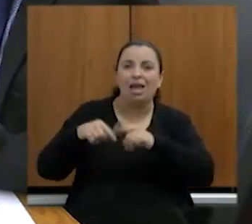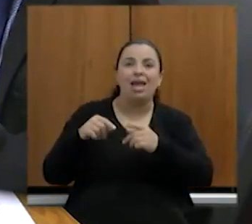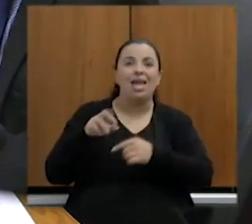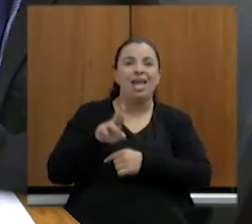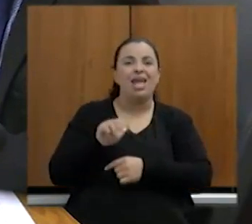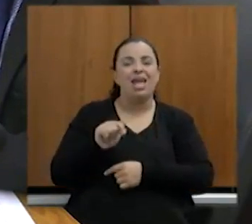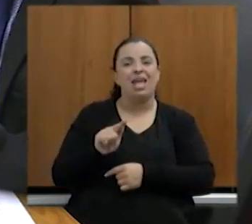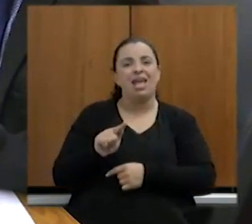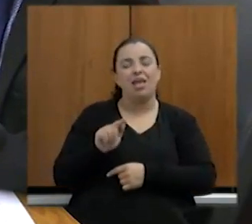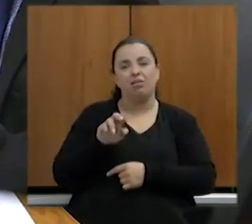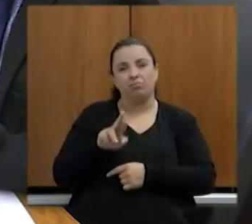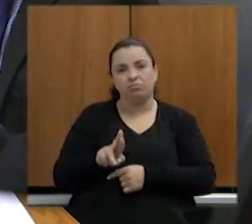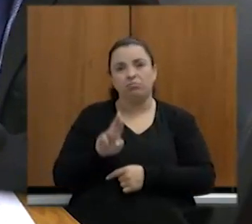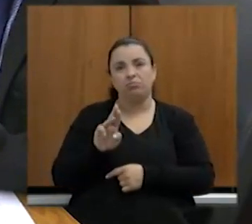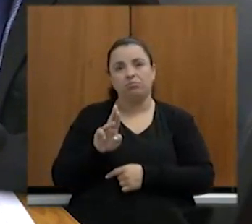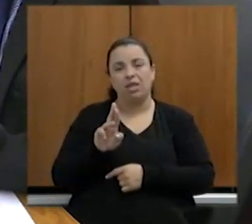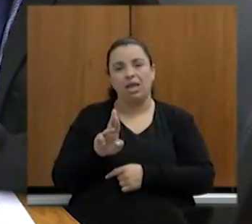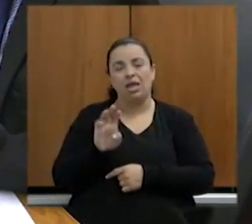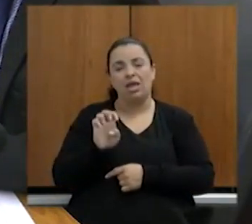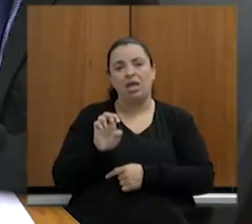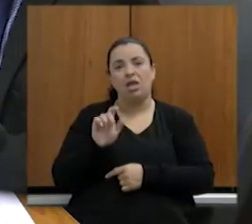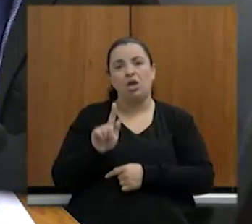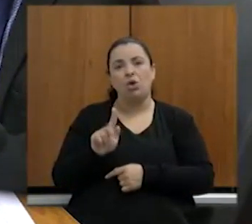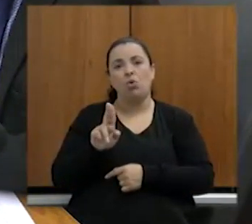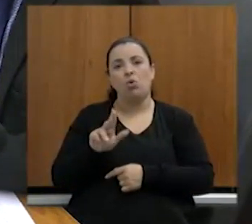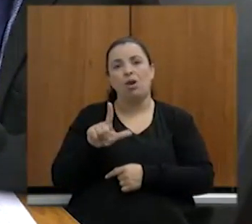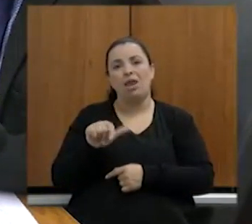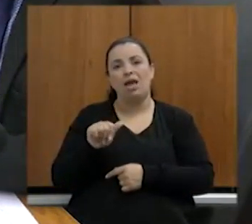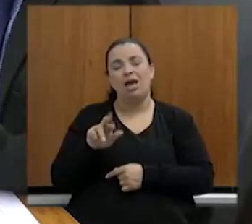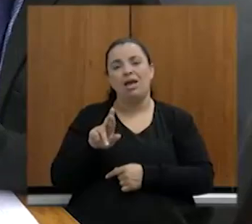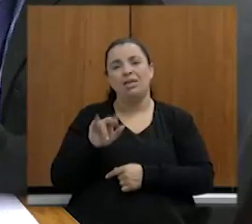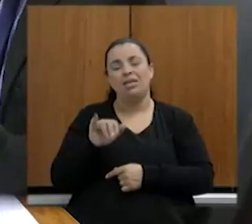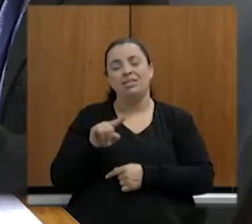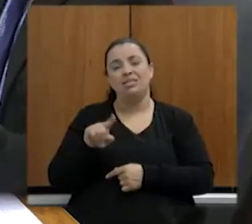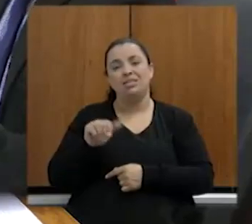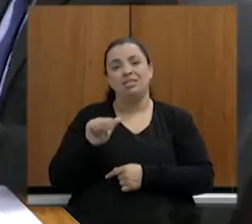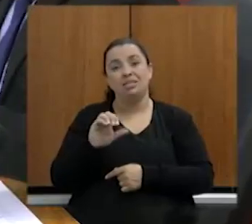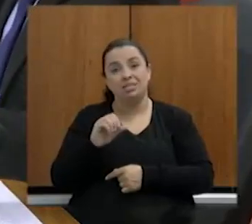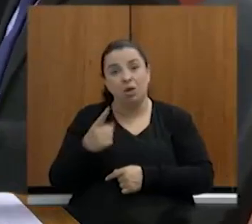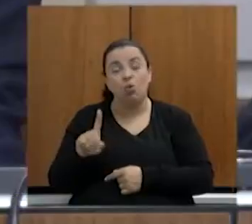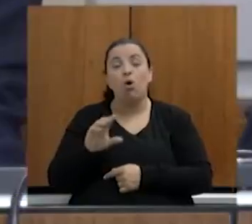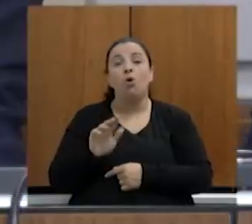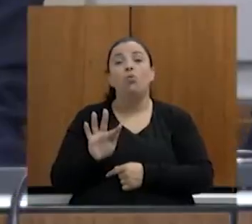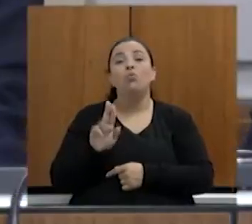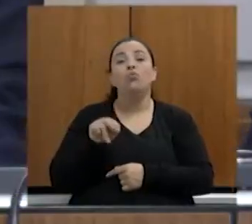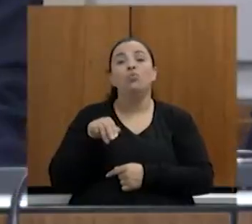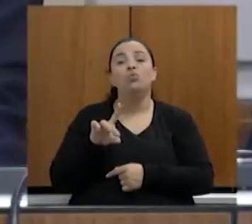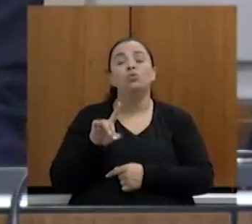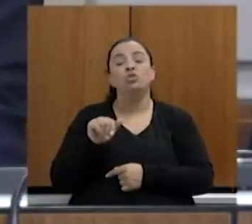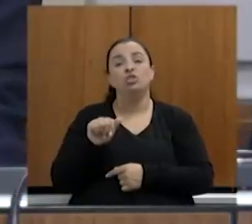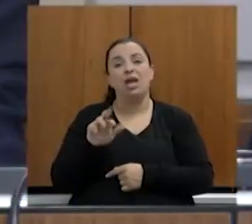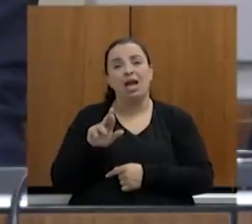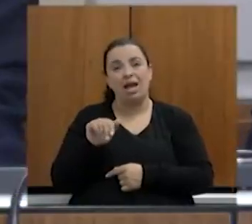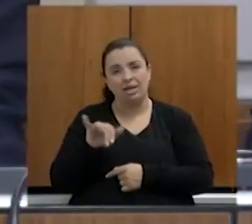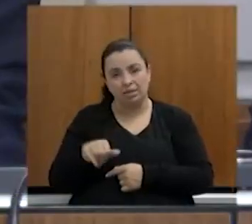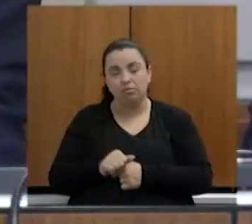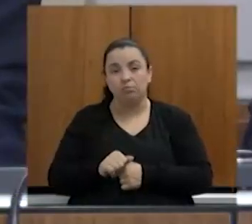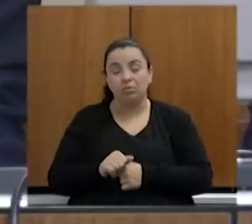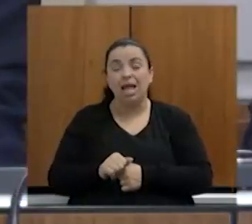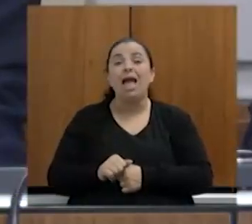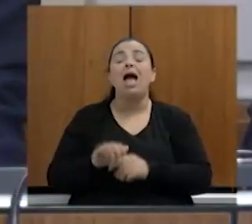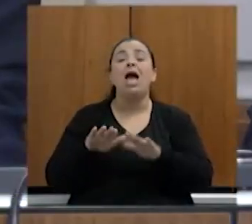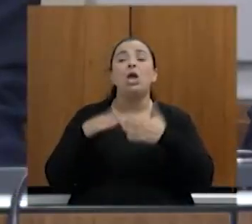junto com a Prefeitura de Contagem acelerar isso né E aí quando foi feita a desapropriação dessas